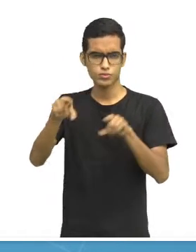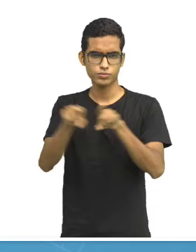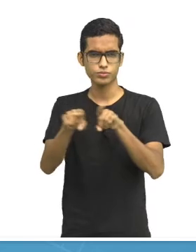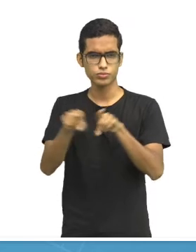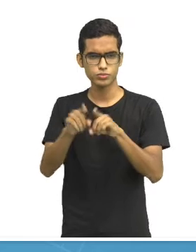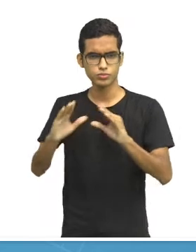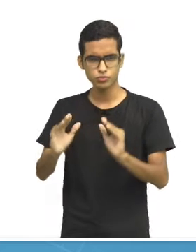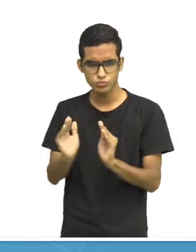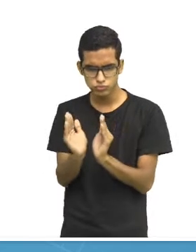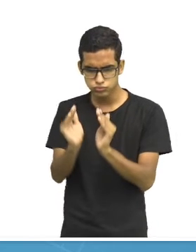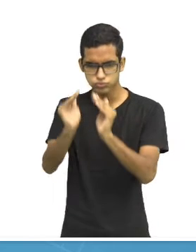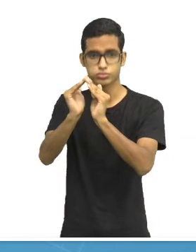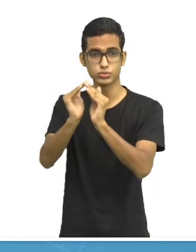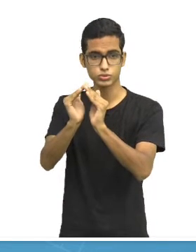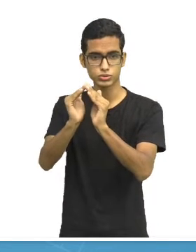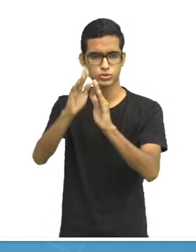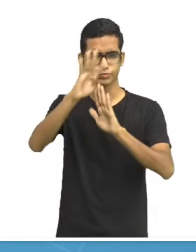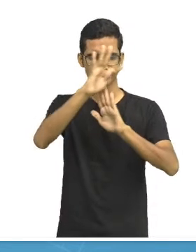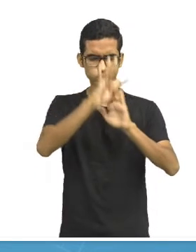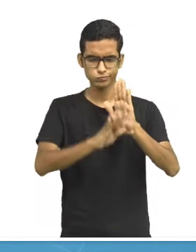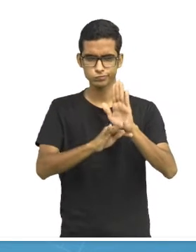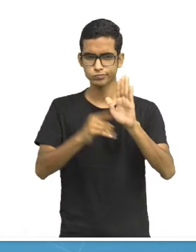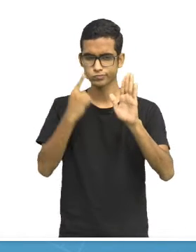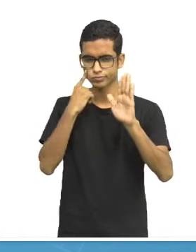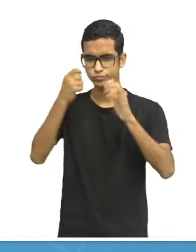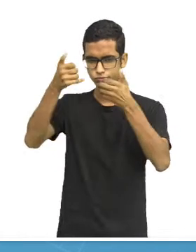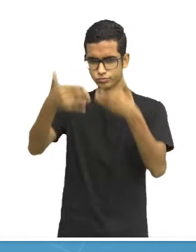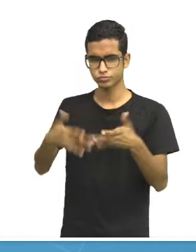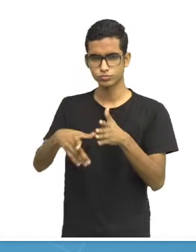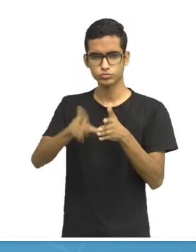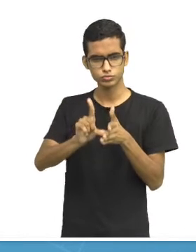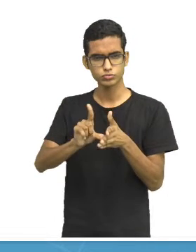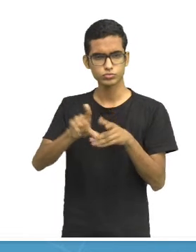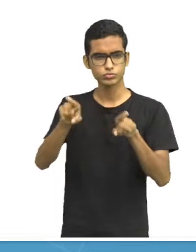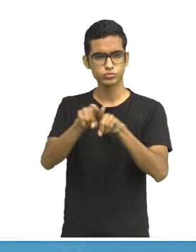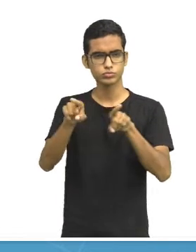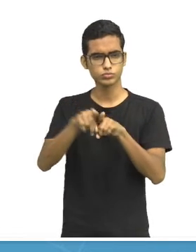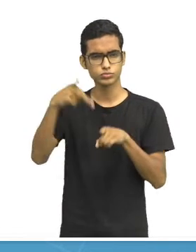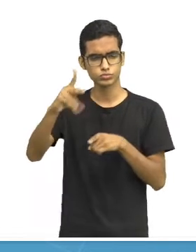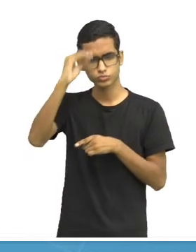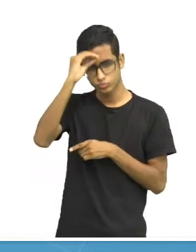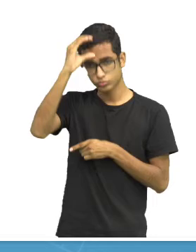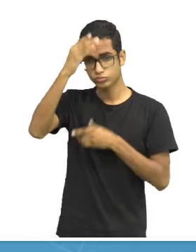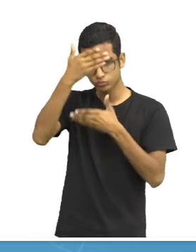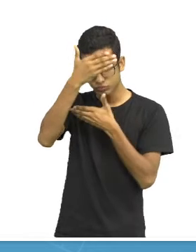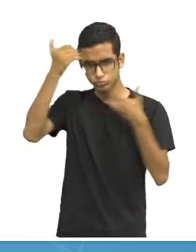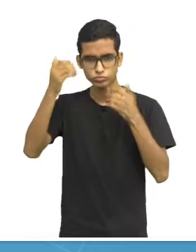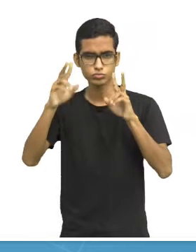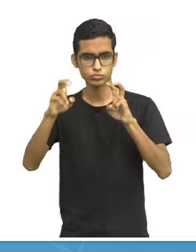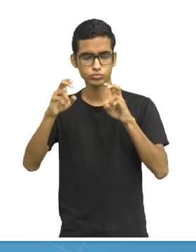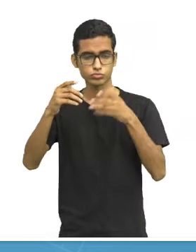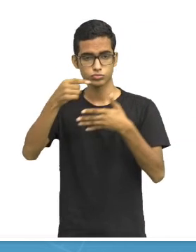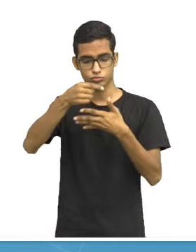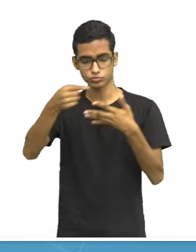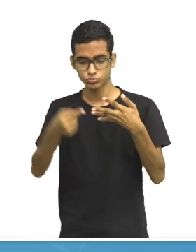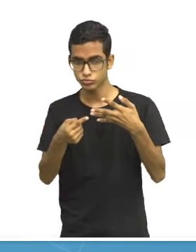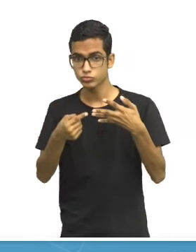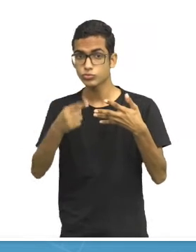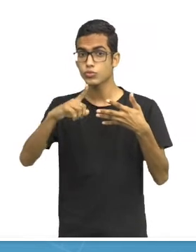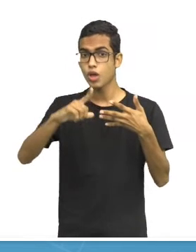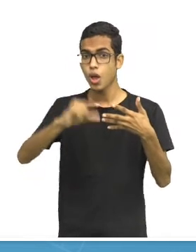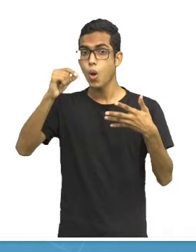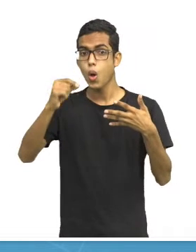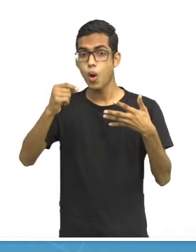com o texto acima e com seus conhecimentos sobre o cubismo, assinale a alternativa incorreta. É incorreta,